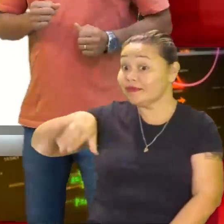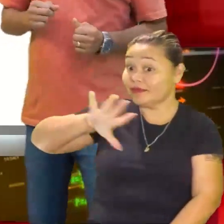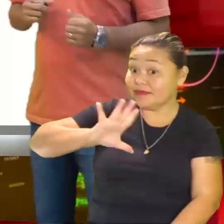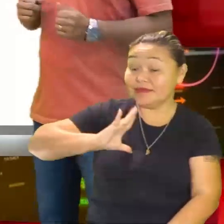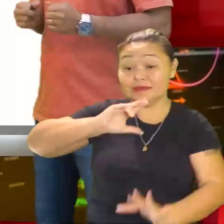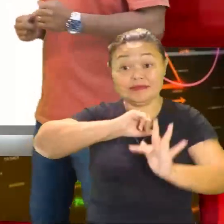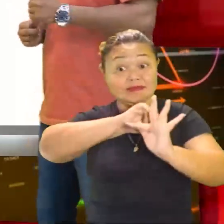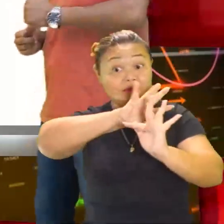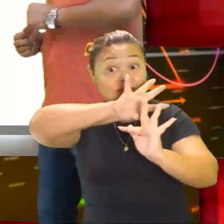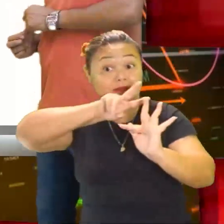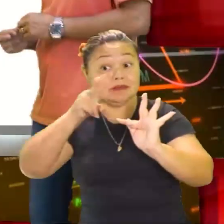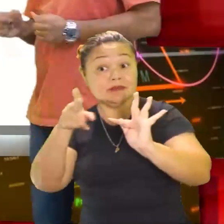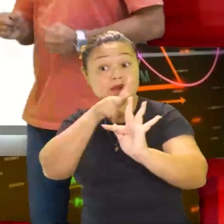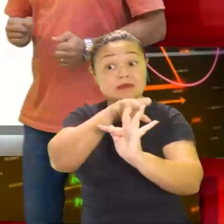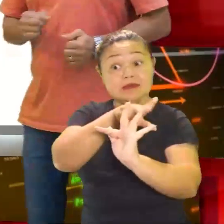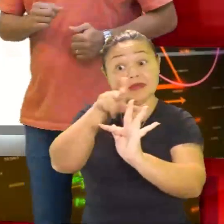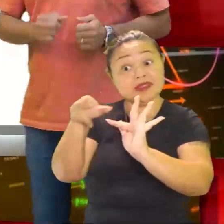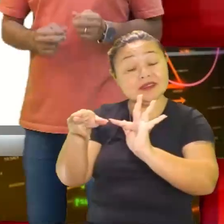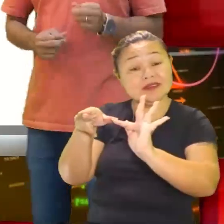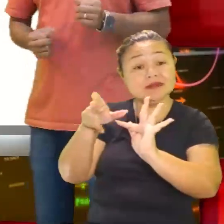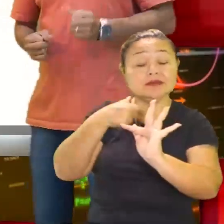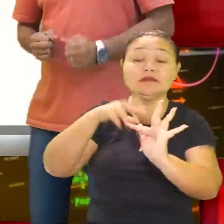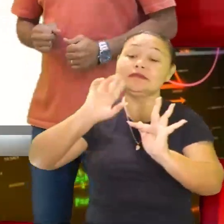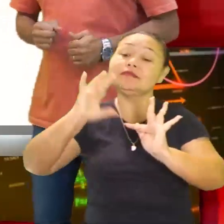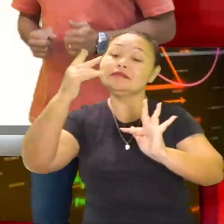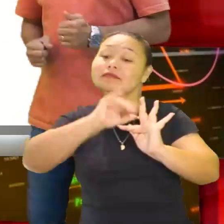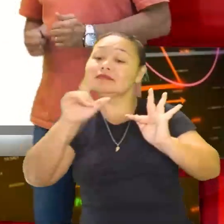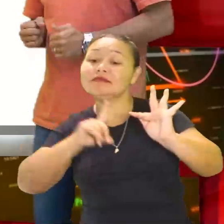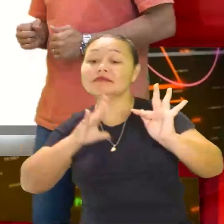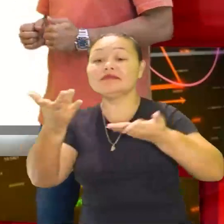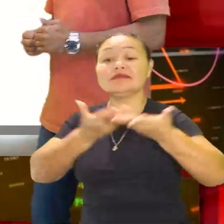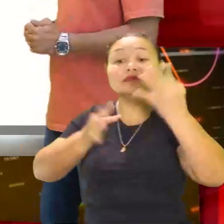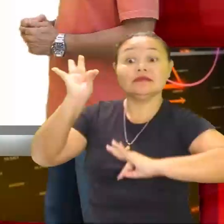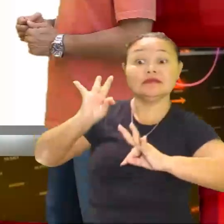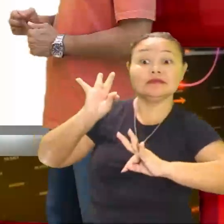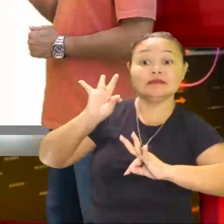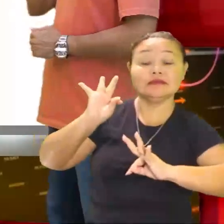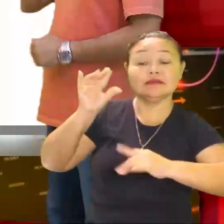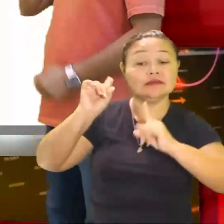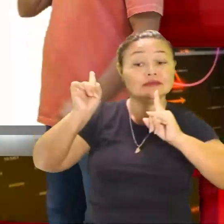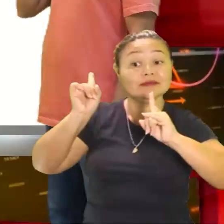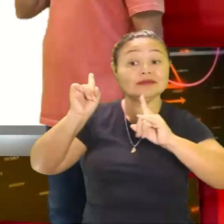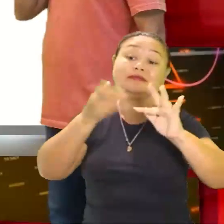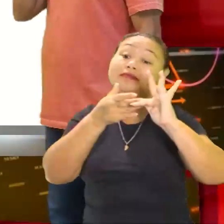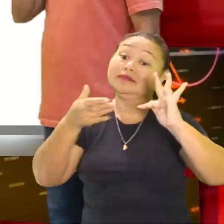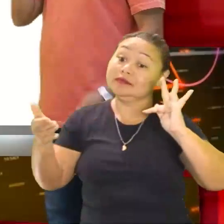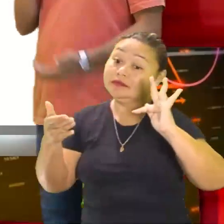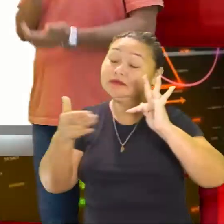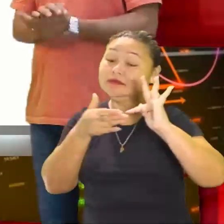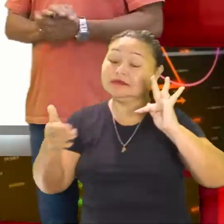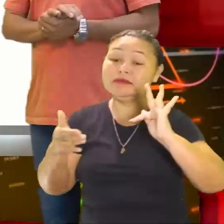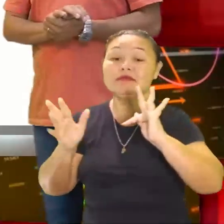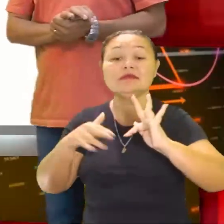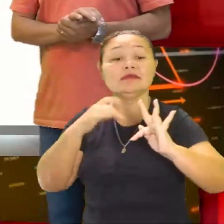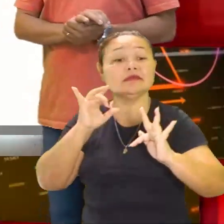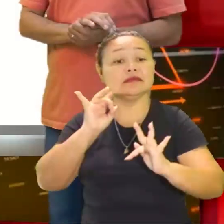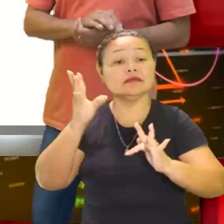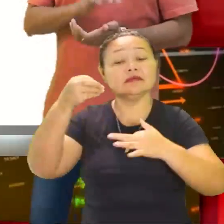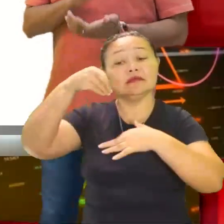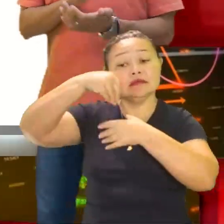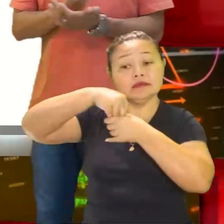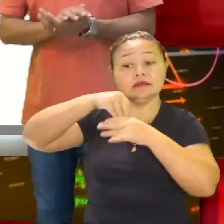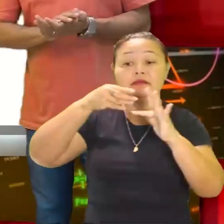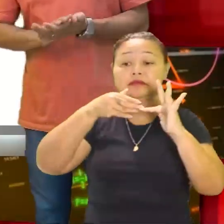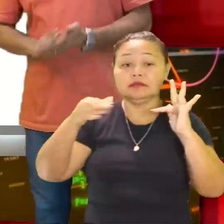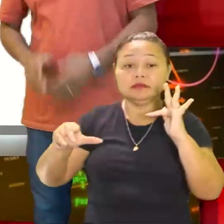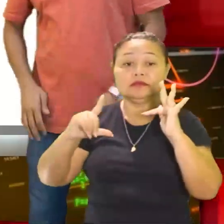que é identidade. Para resolver função afim, medi. Ah, não, a gente não tá. Módulo, agora a gente está na modular. Só que dentro